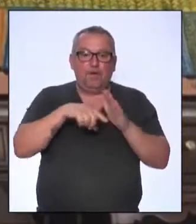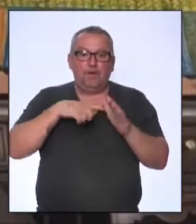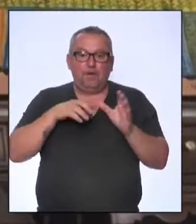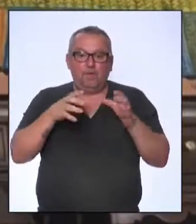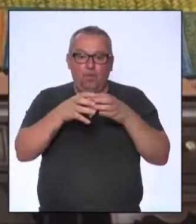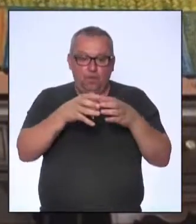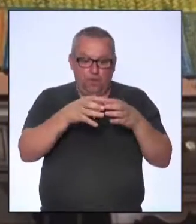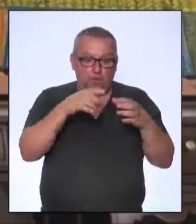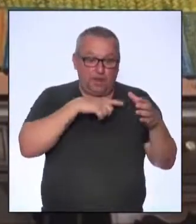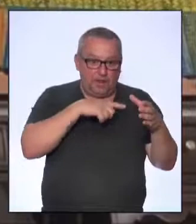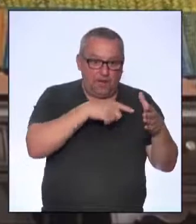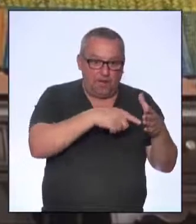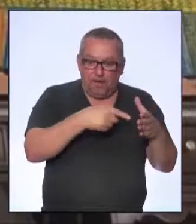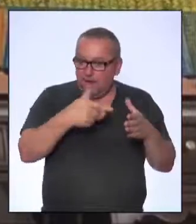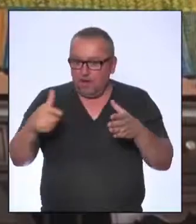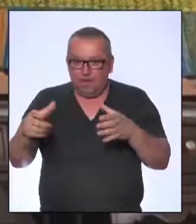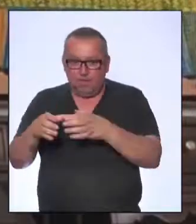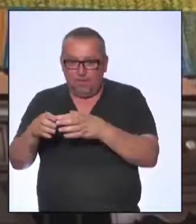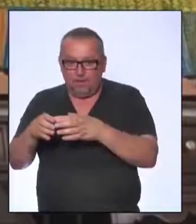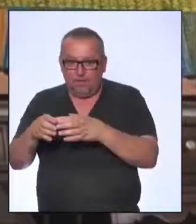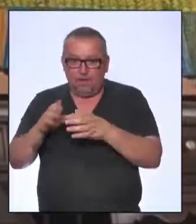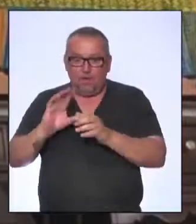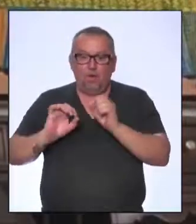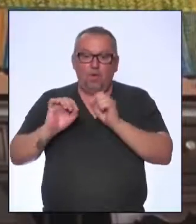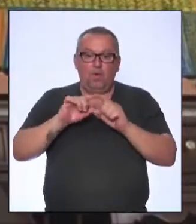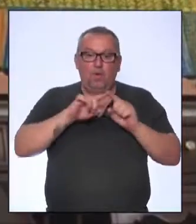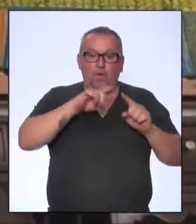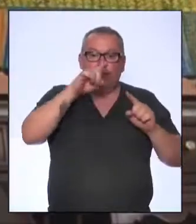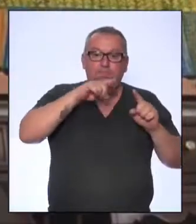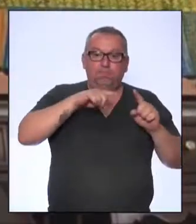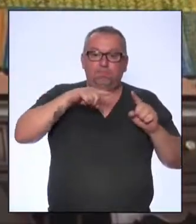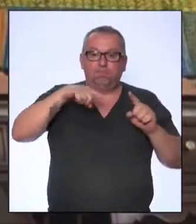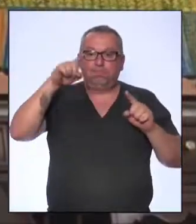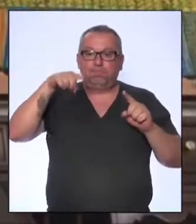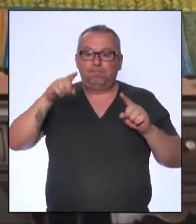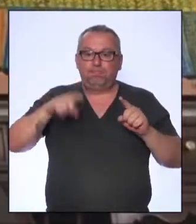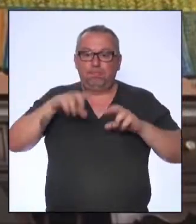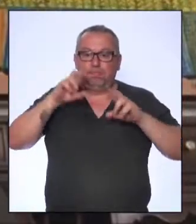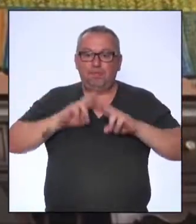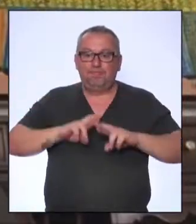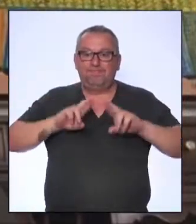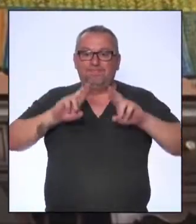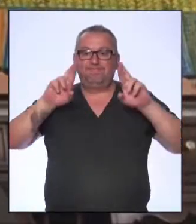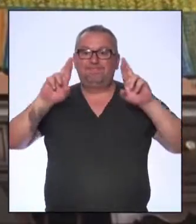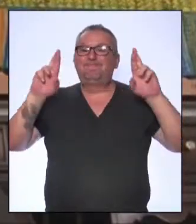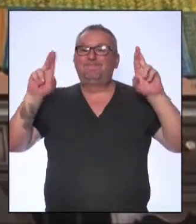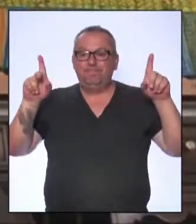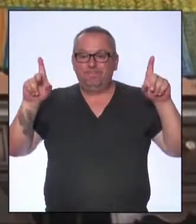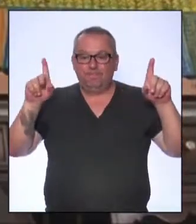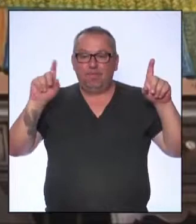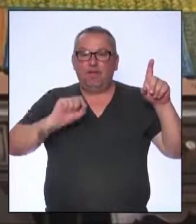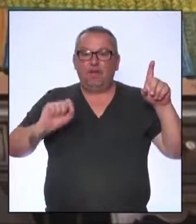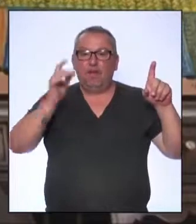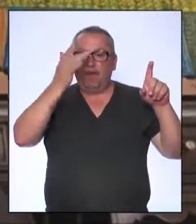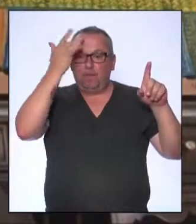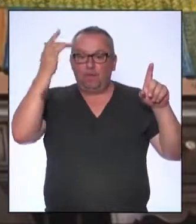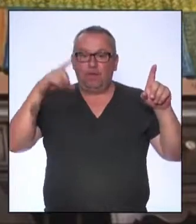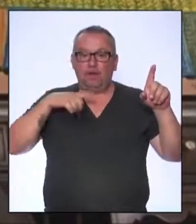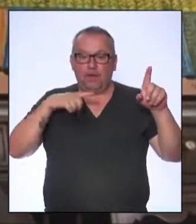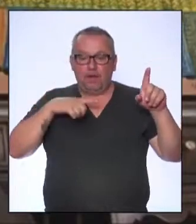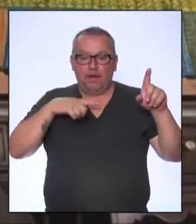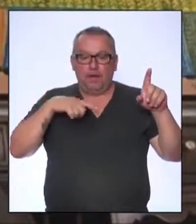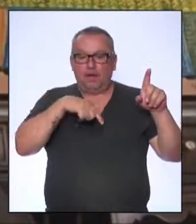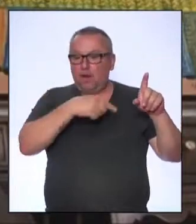grupo que não teve, os índices ao longo da vida são muito diferentes de quem teve e quem não teve.